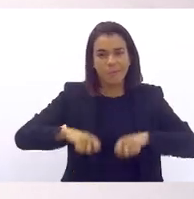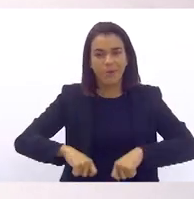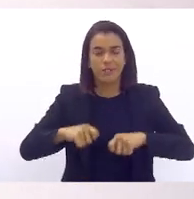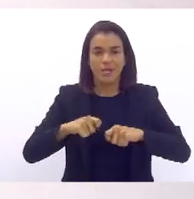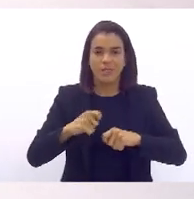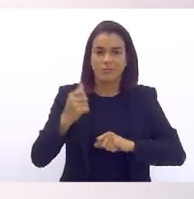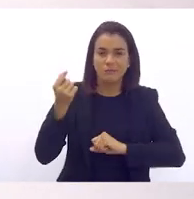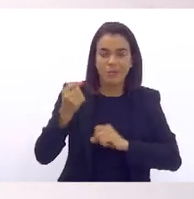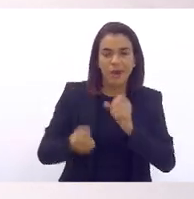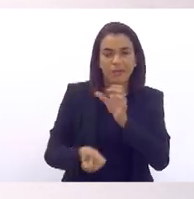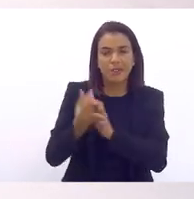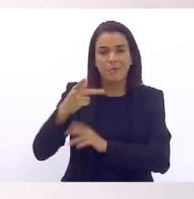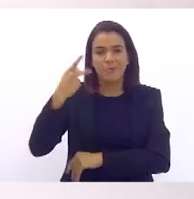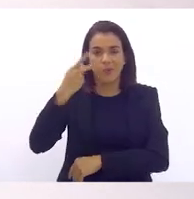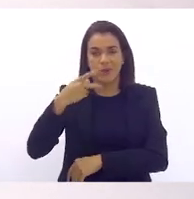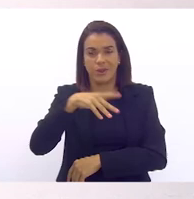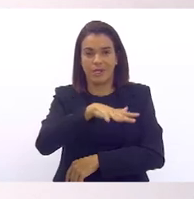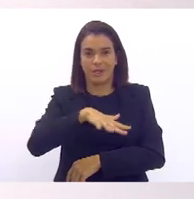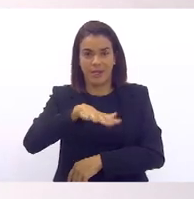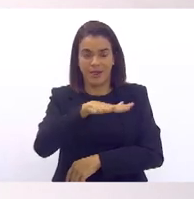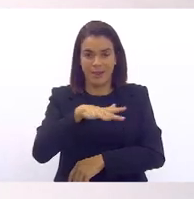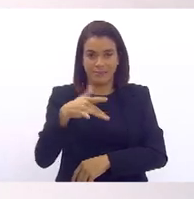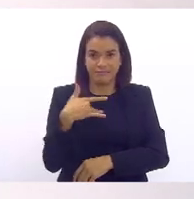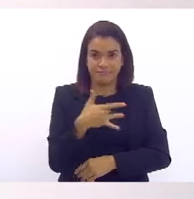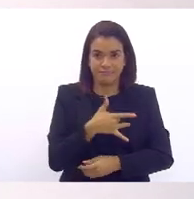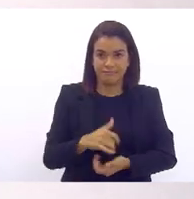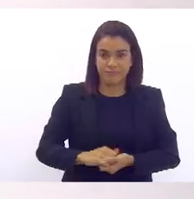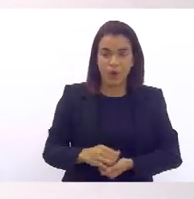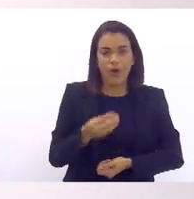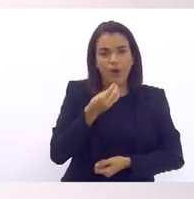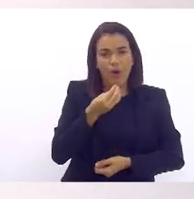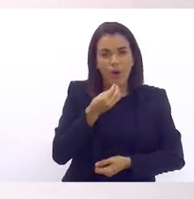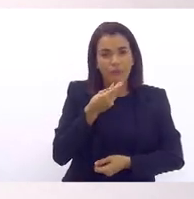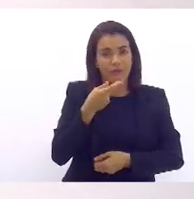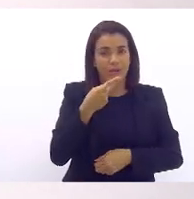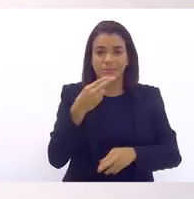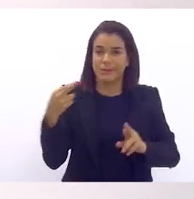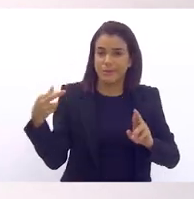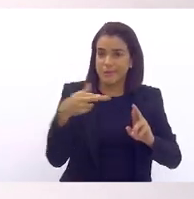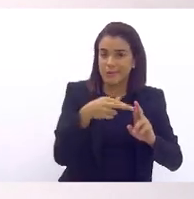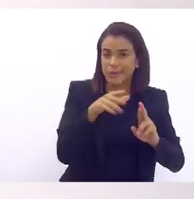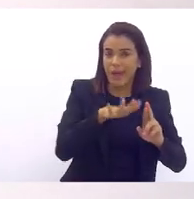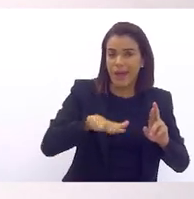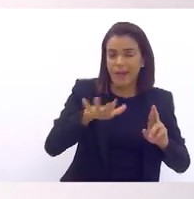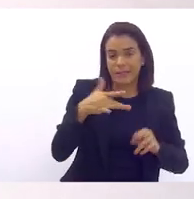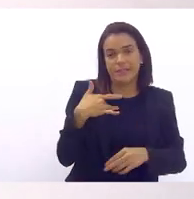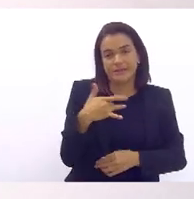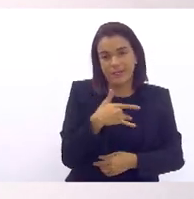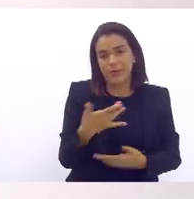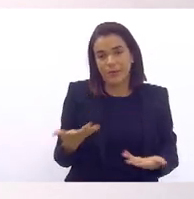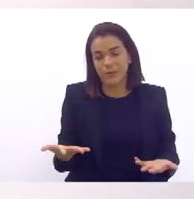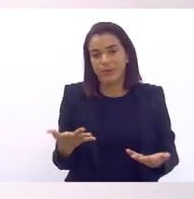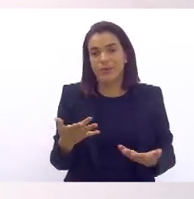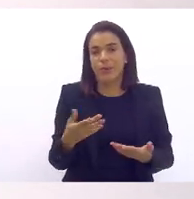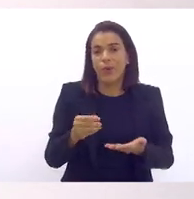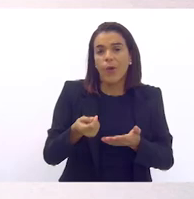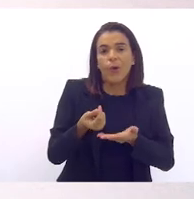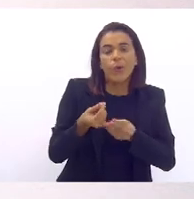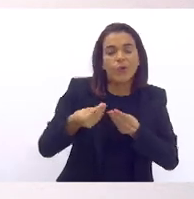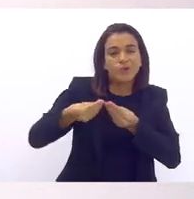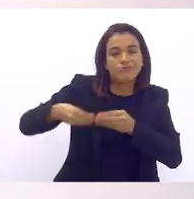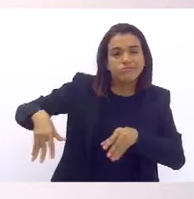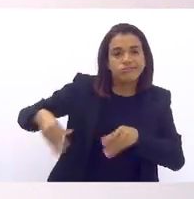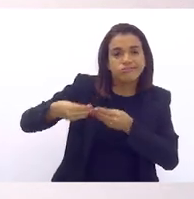produzir boas políticas nesse Campo Eh claro me referindo sempre ao campo da Saúde os gastos do